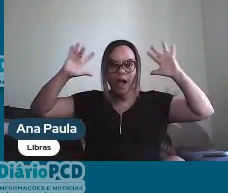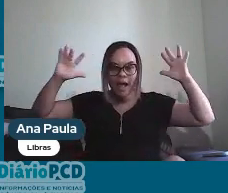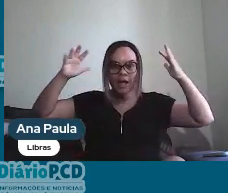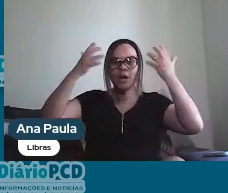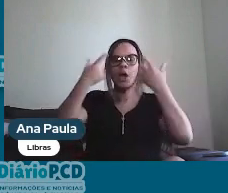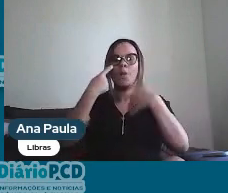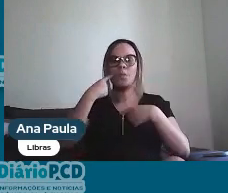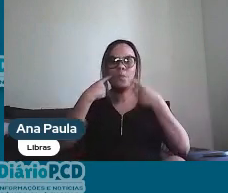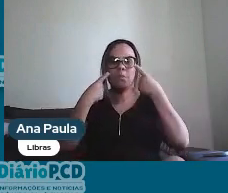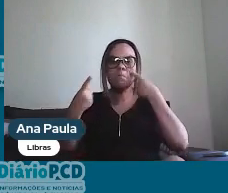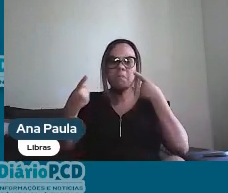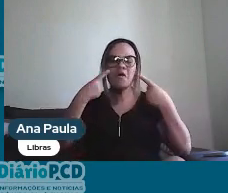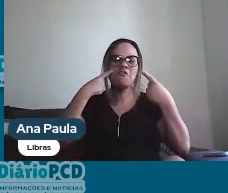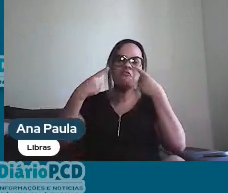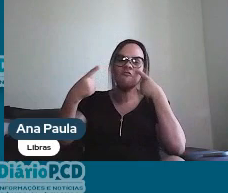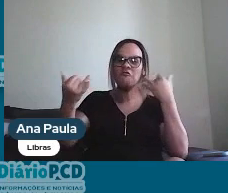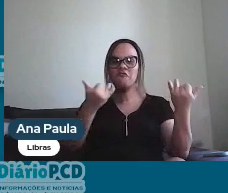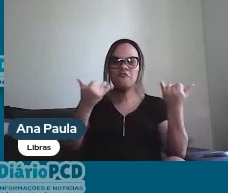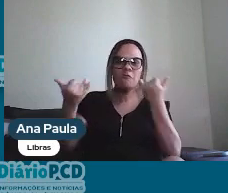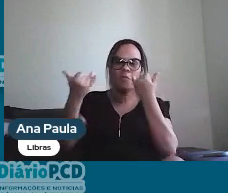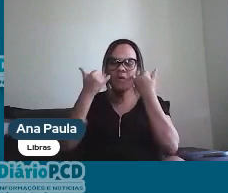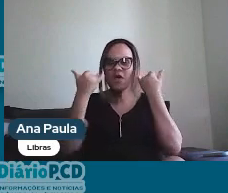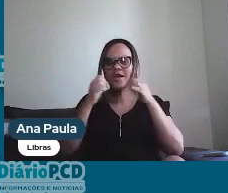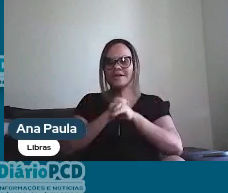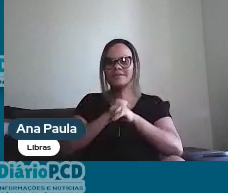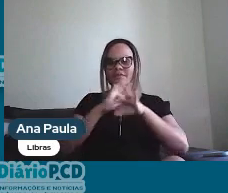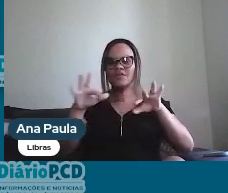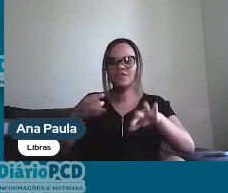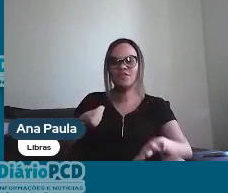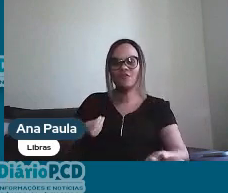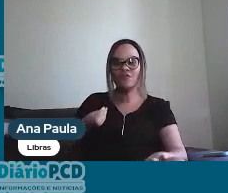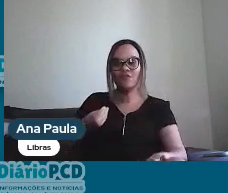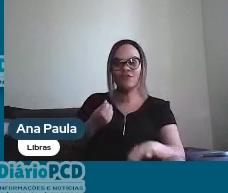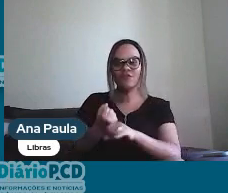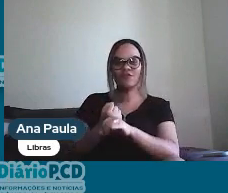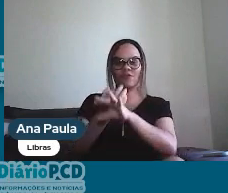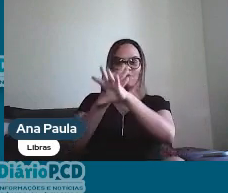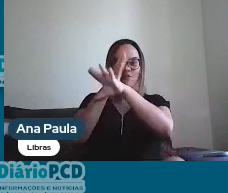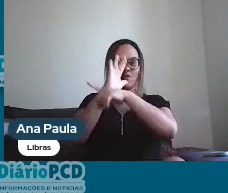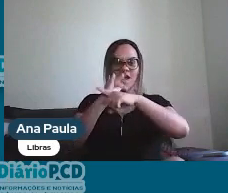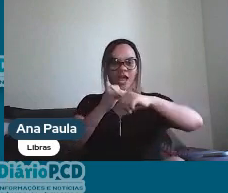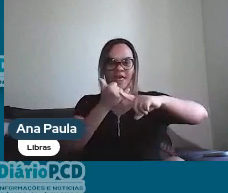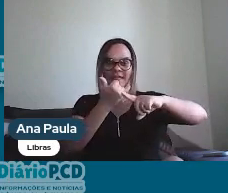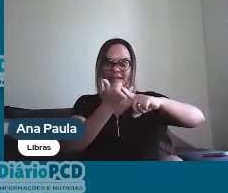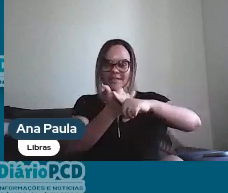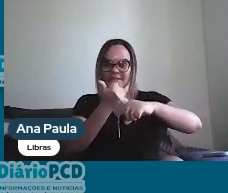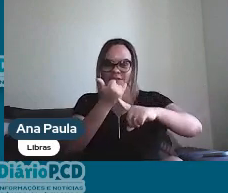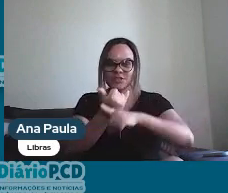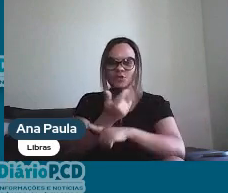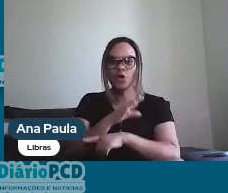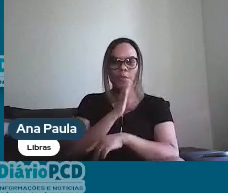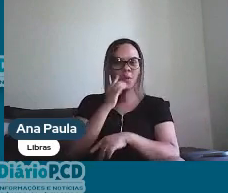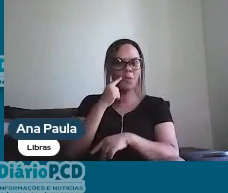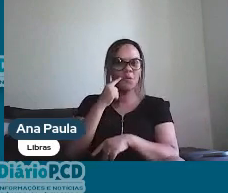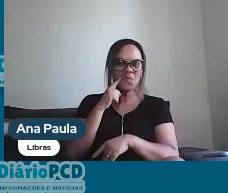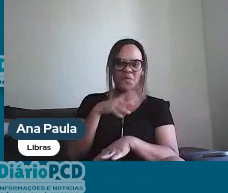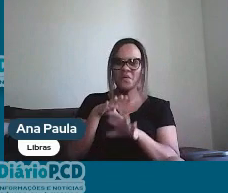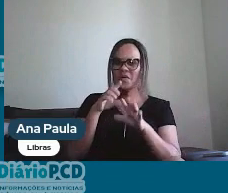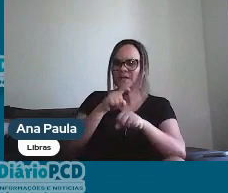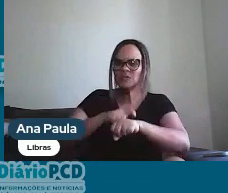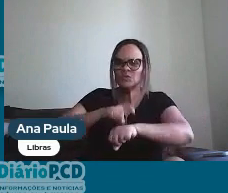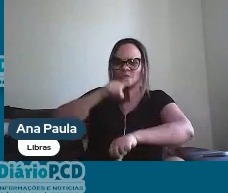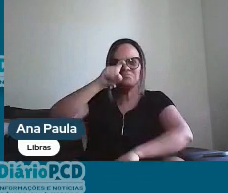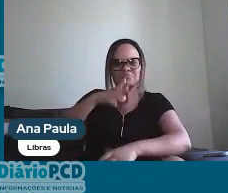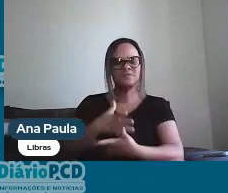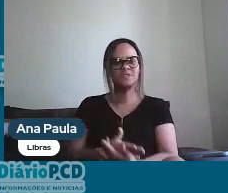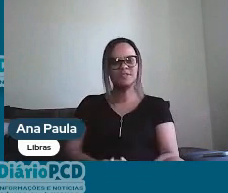transparência. Todas as reuniões do GT são transmitidas ao vivo no YouTube, pelo canal do MDHC. Então, assim, acabou esse negócio